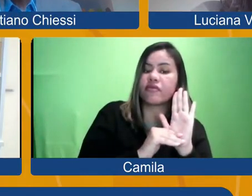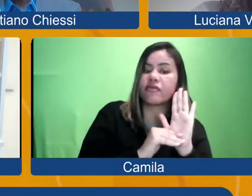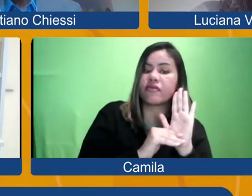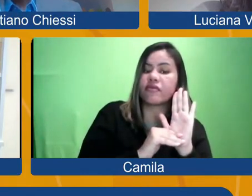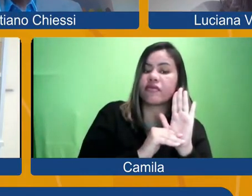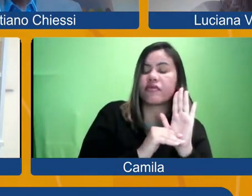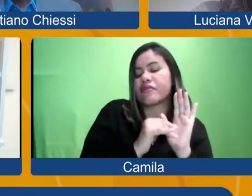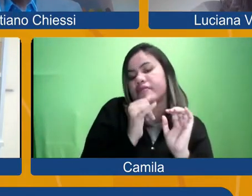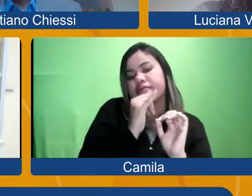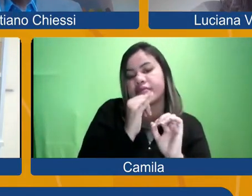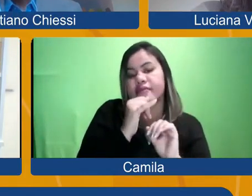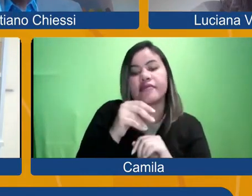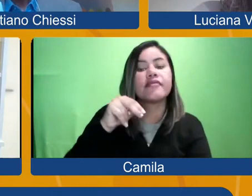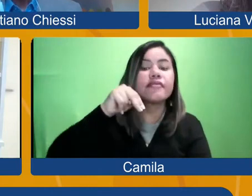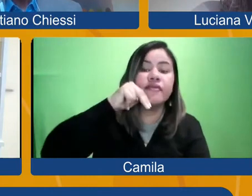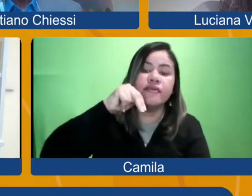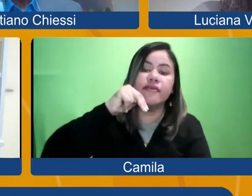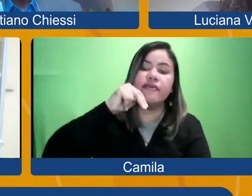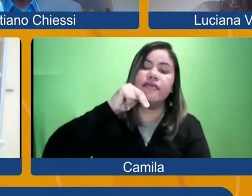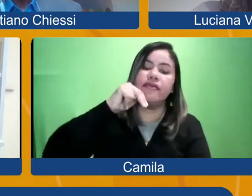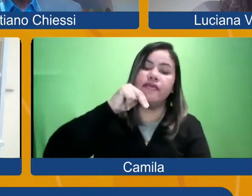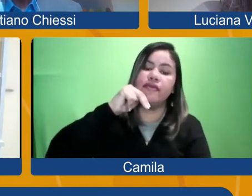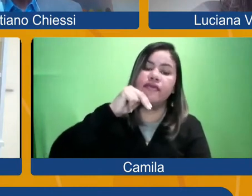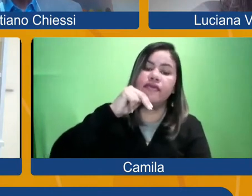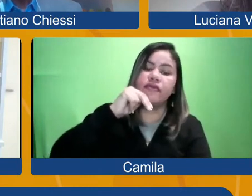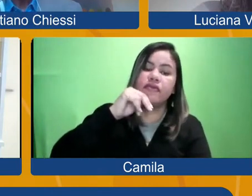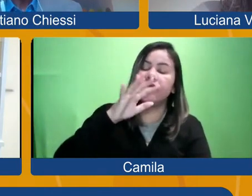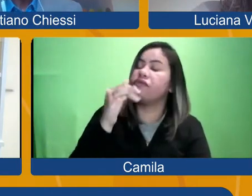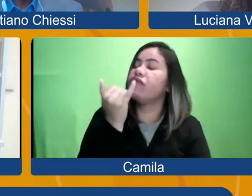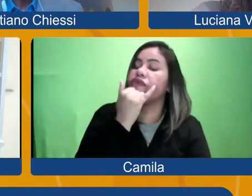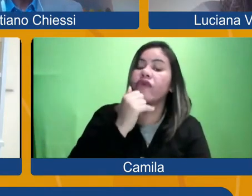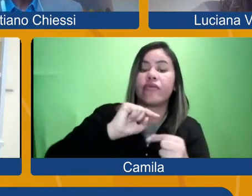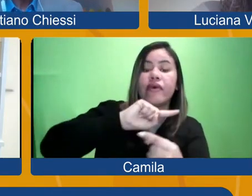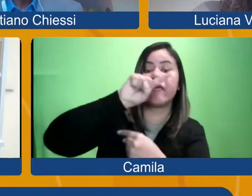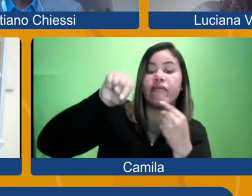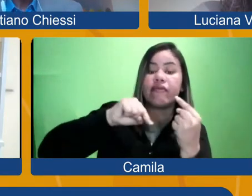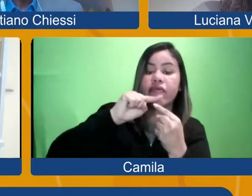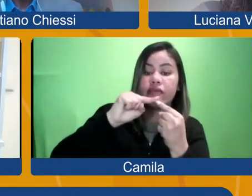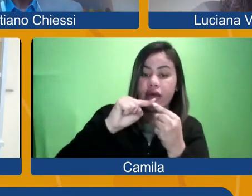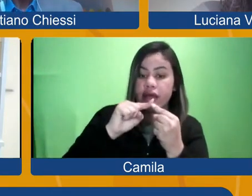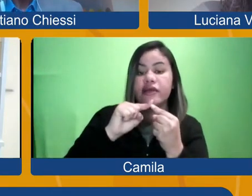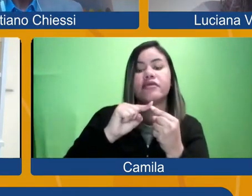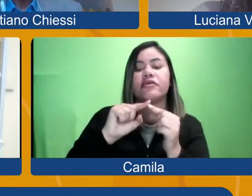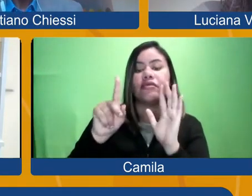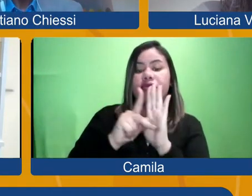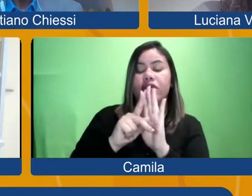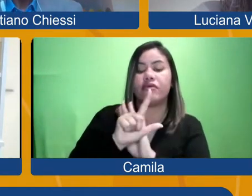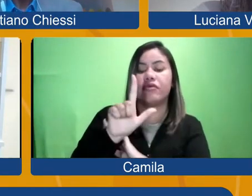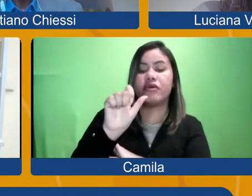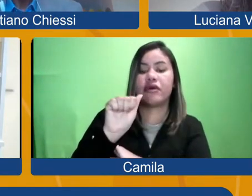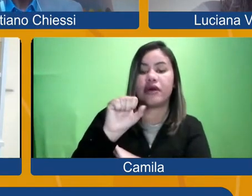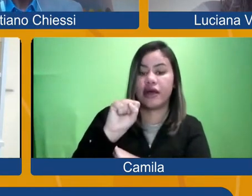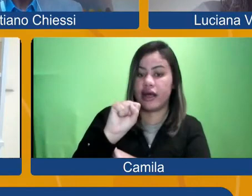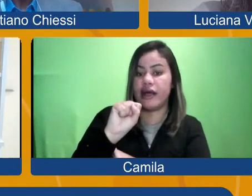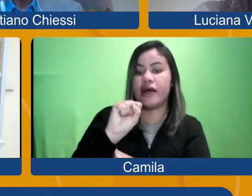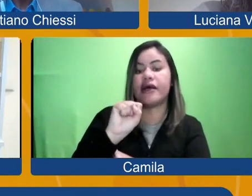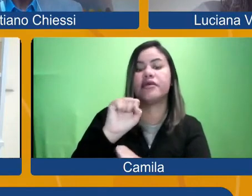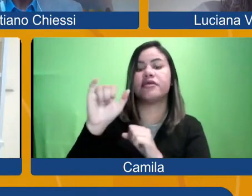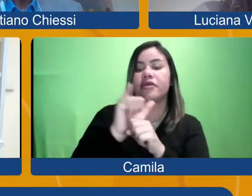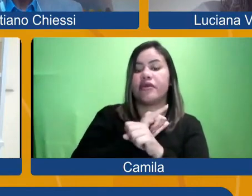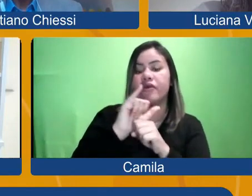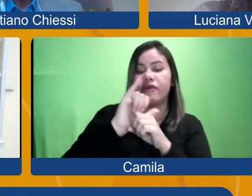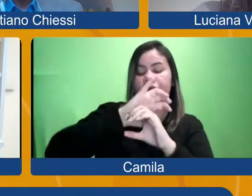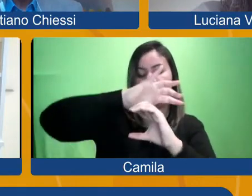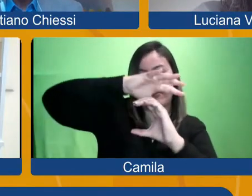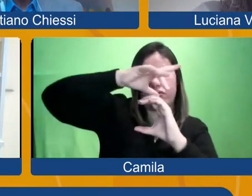metas, né, bem determinadas de redução de emissão de gás do efeito estufa. O que atrapalha, né, nesses